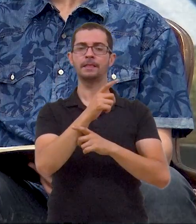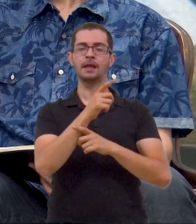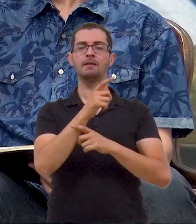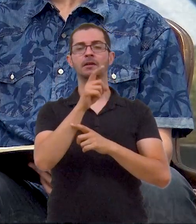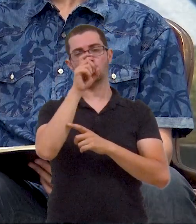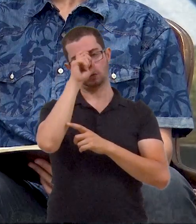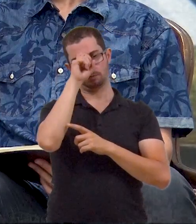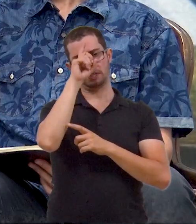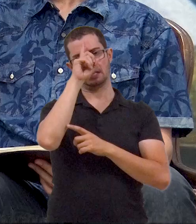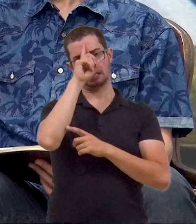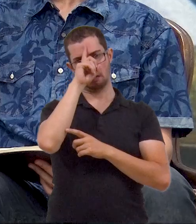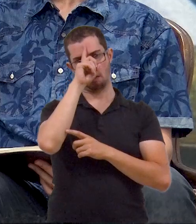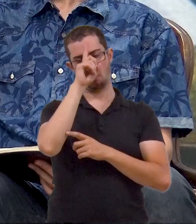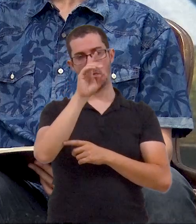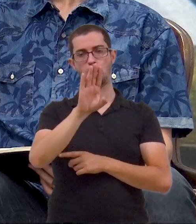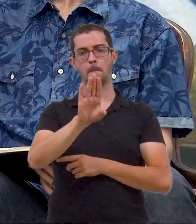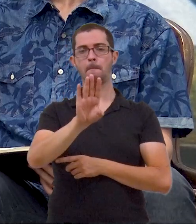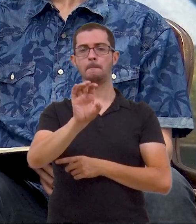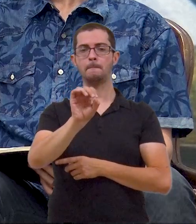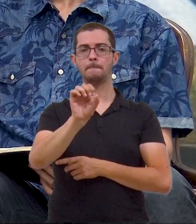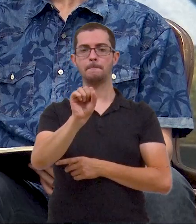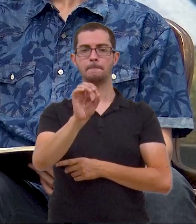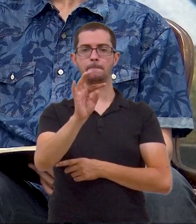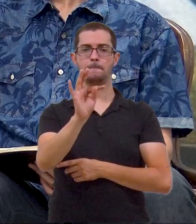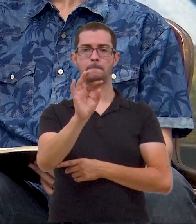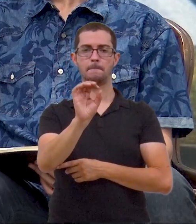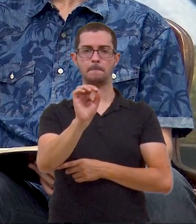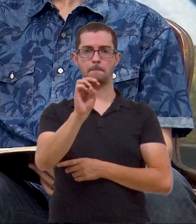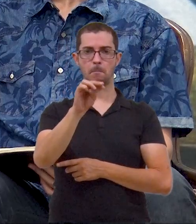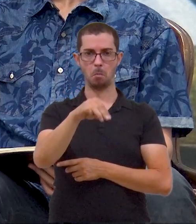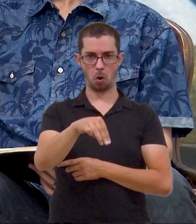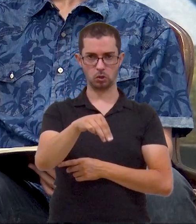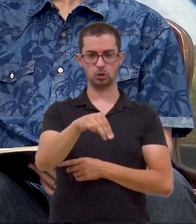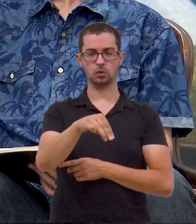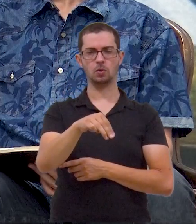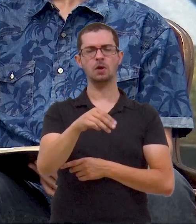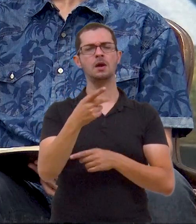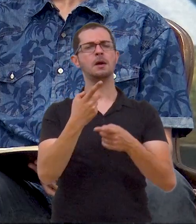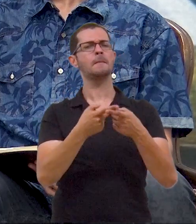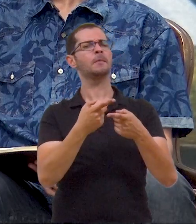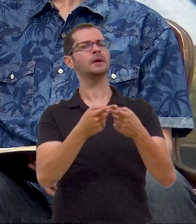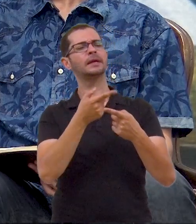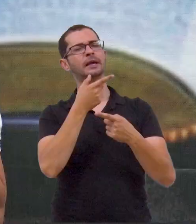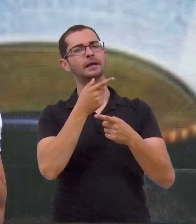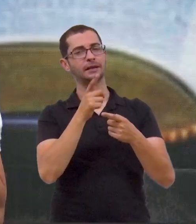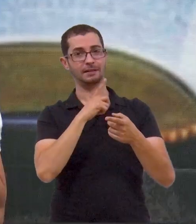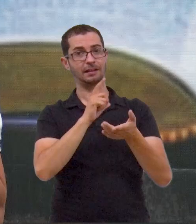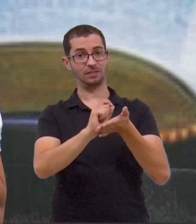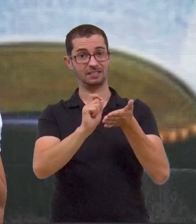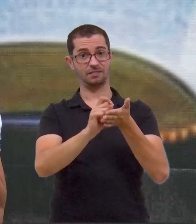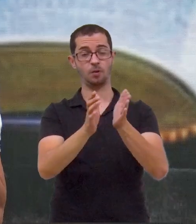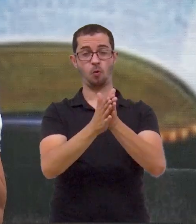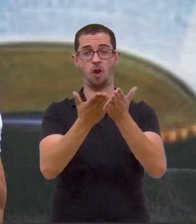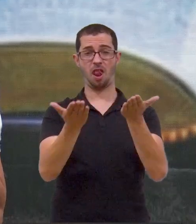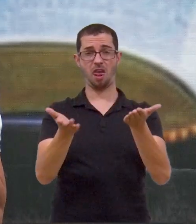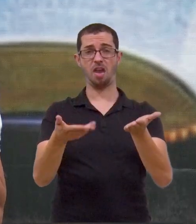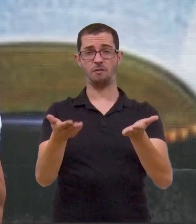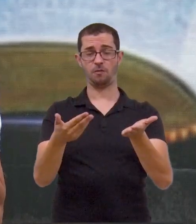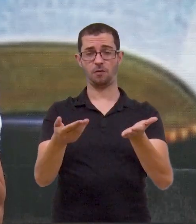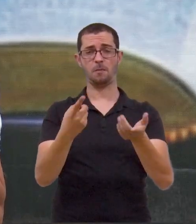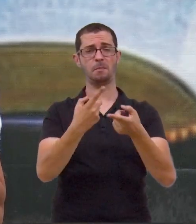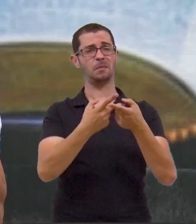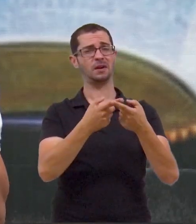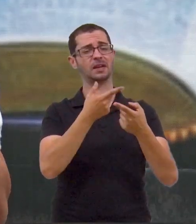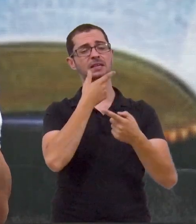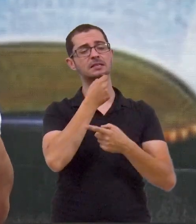isto num seu livro. O livro é Porque Este Cientista se Tornou um Cristão. E ele conta